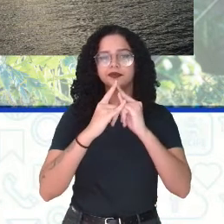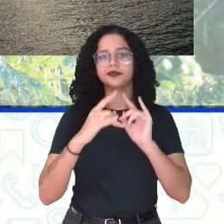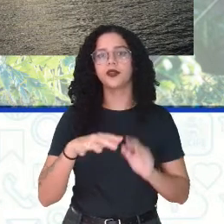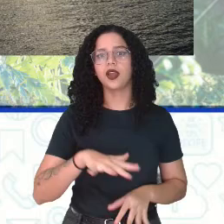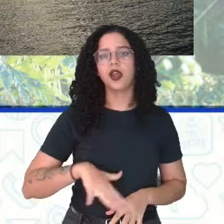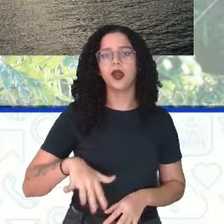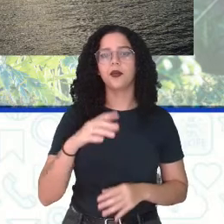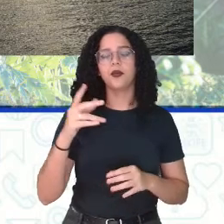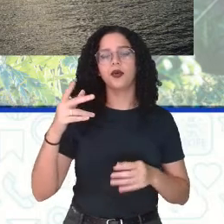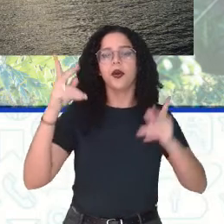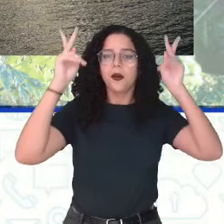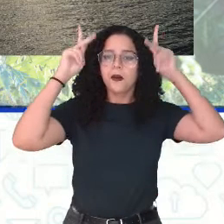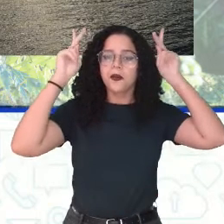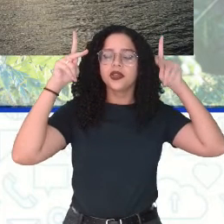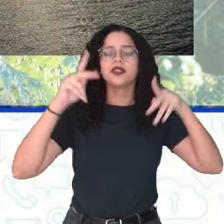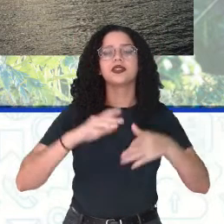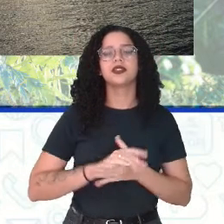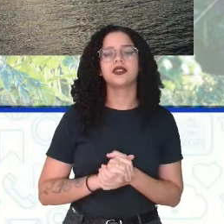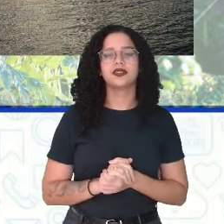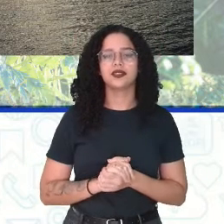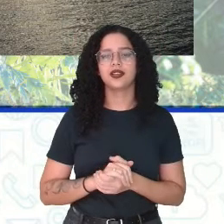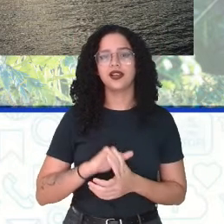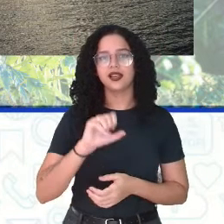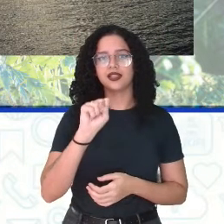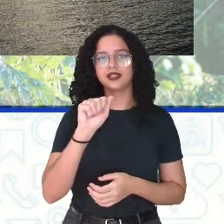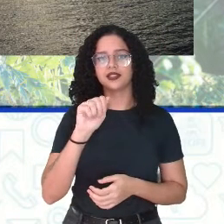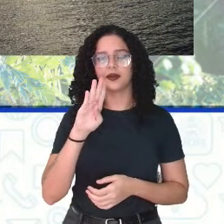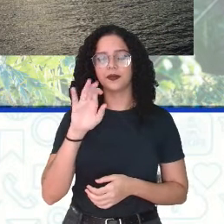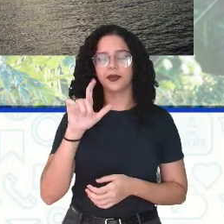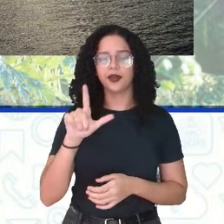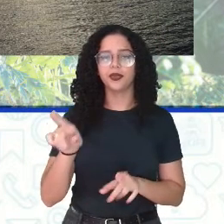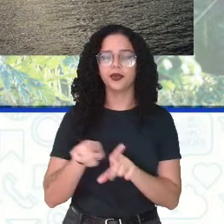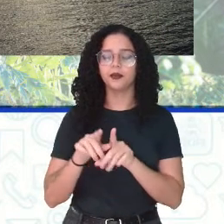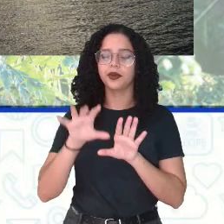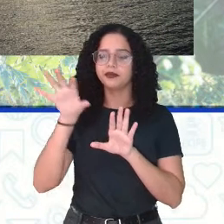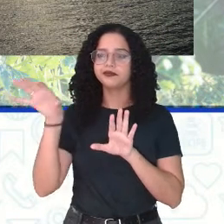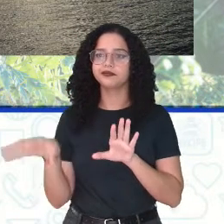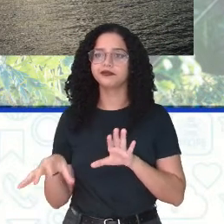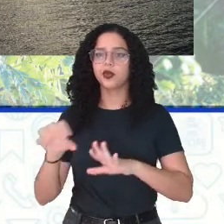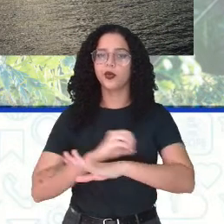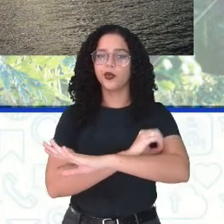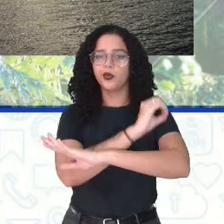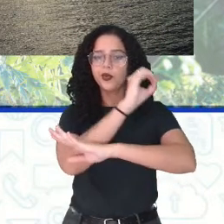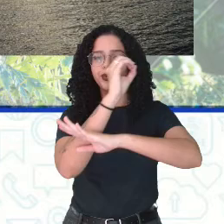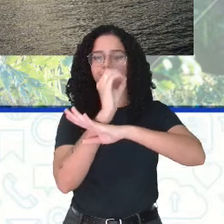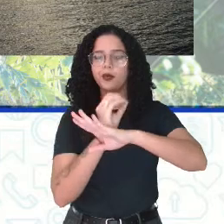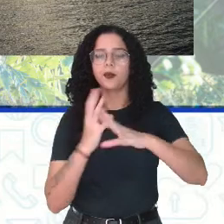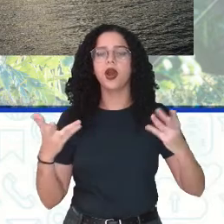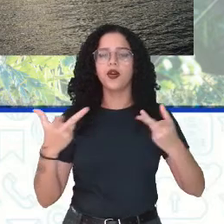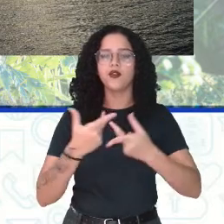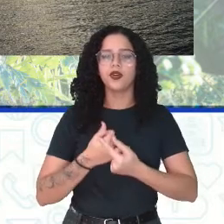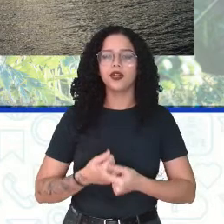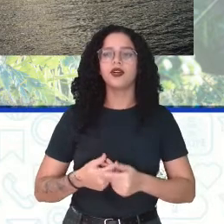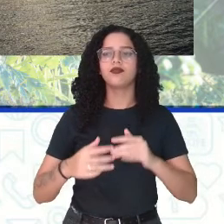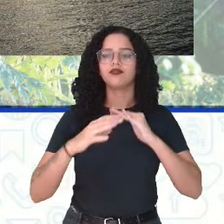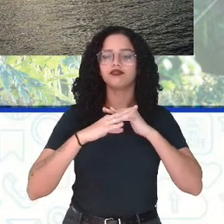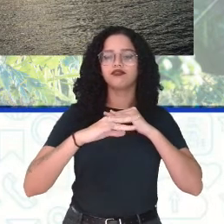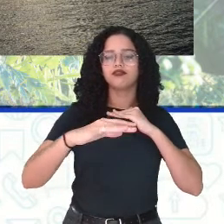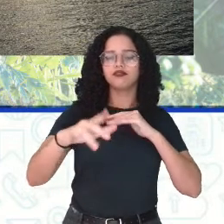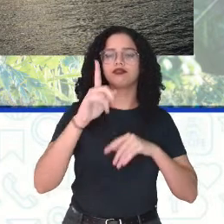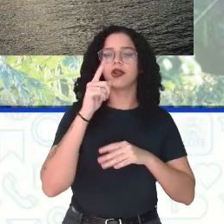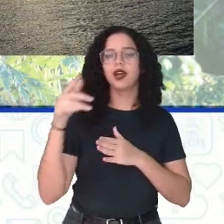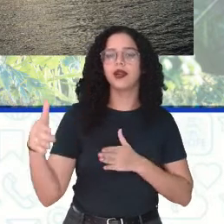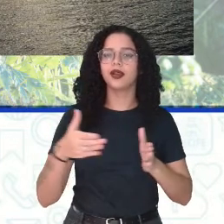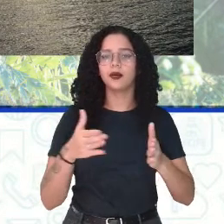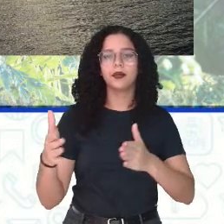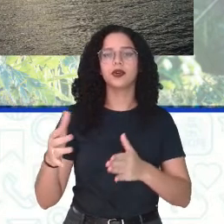o Teatro Santa Isabel, né, lá ao fundo, um pôr do sol aí maravilhoso, as margens do Rio Capibaribe, só